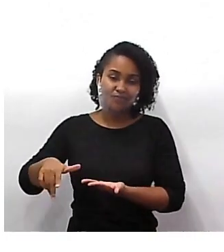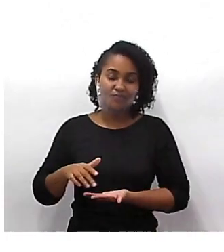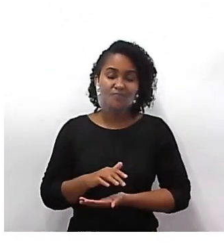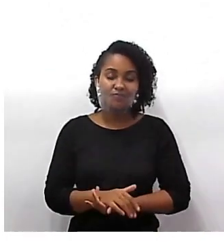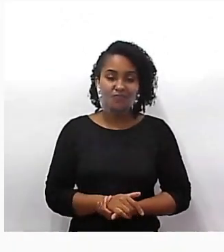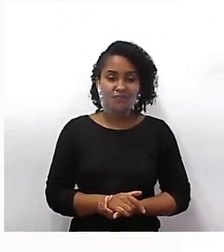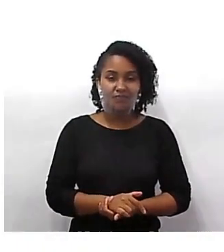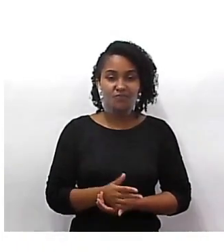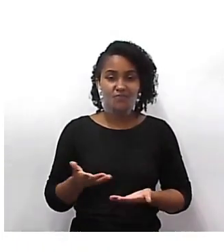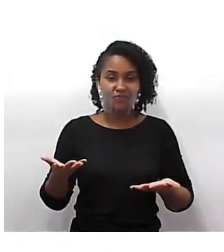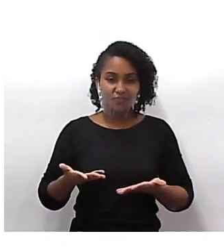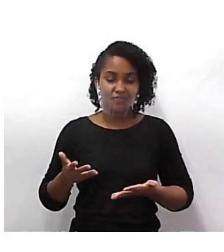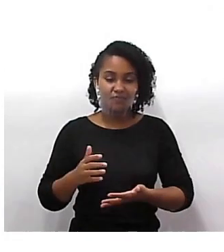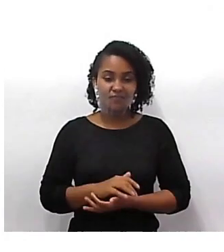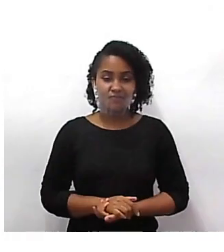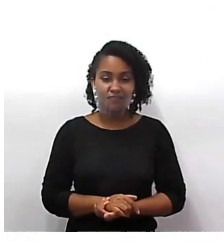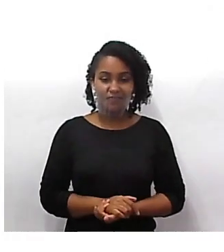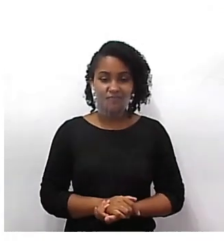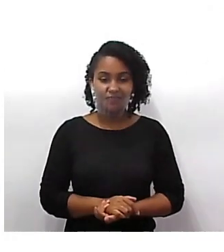dias atuais.